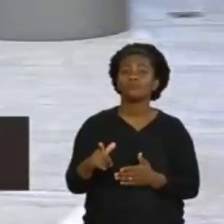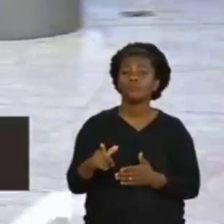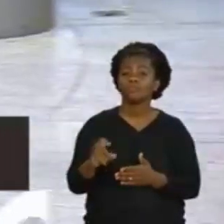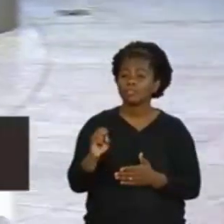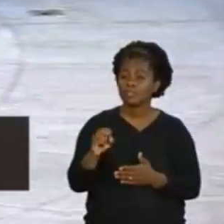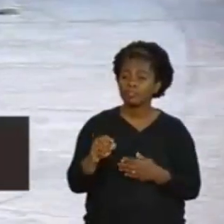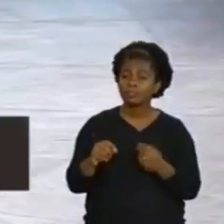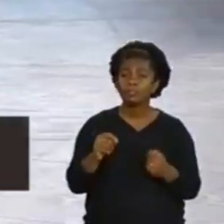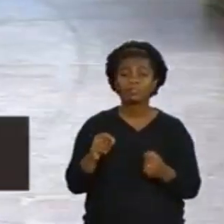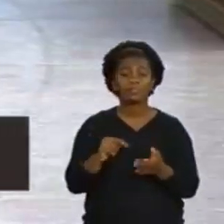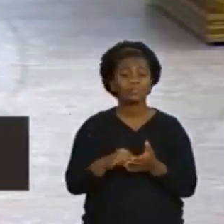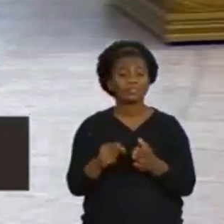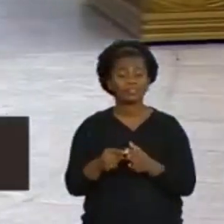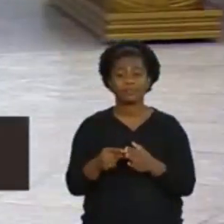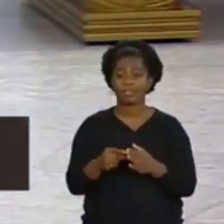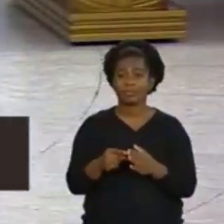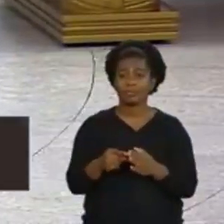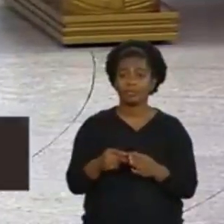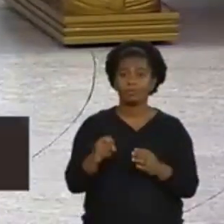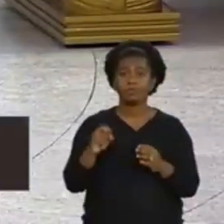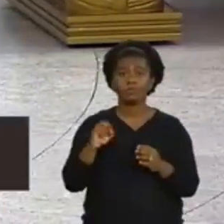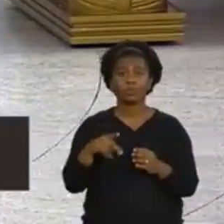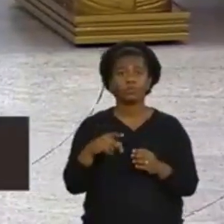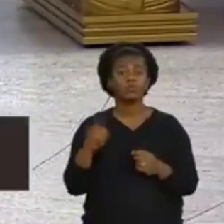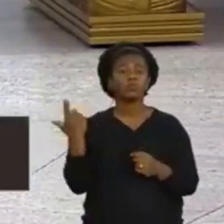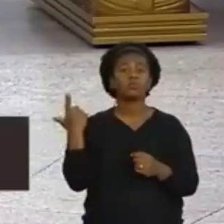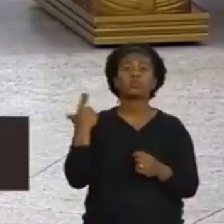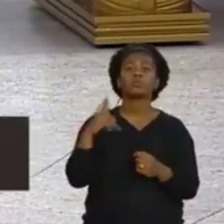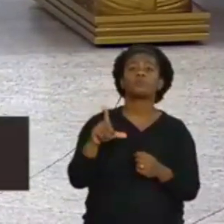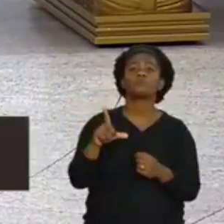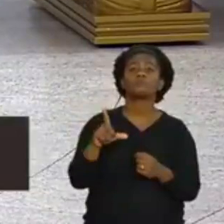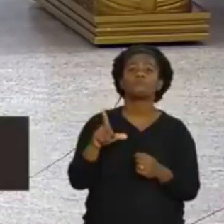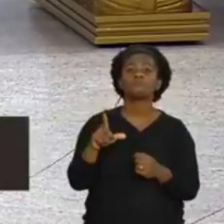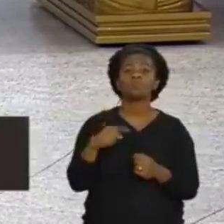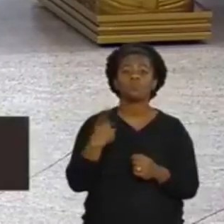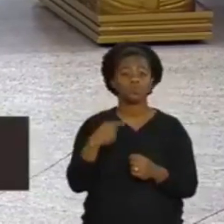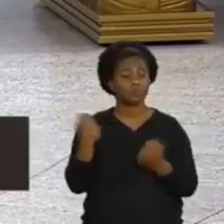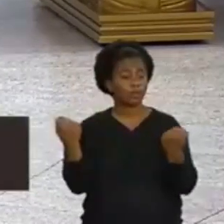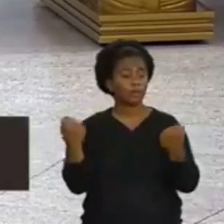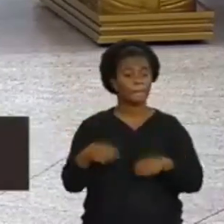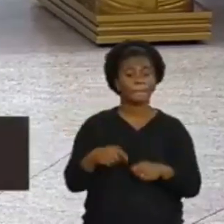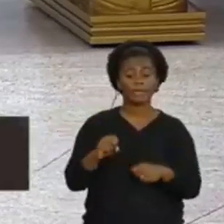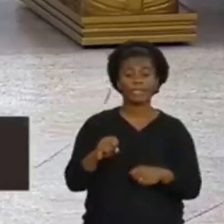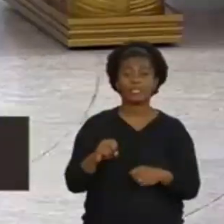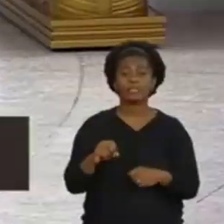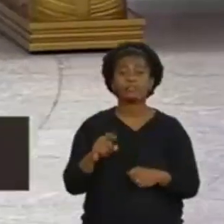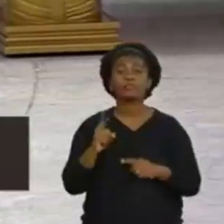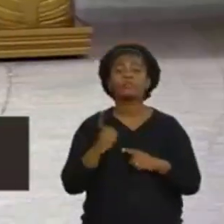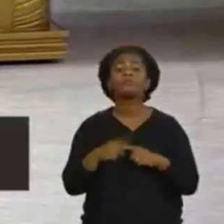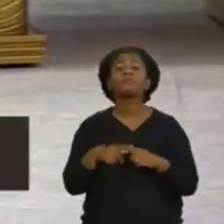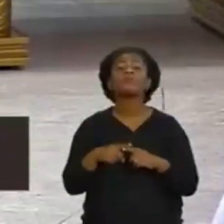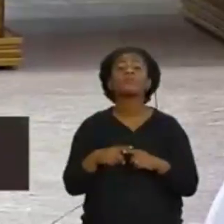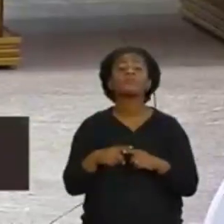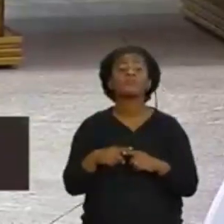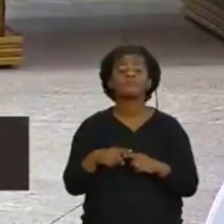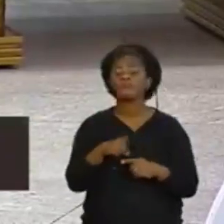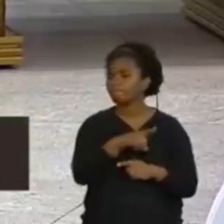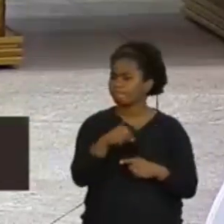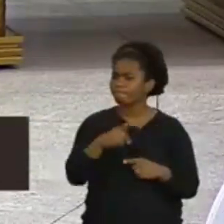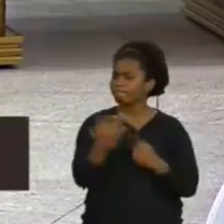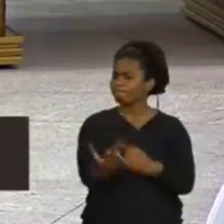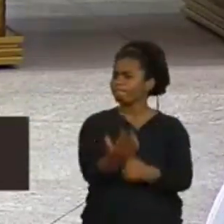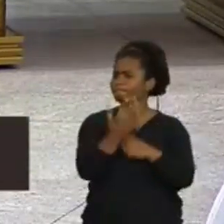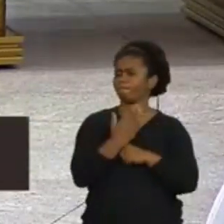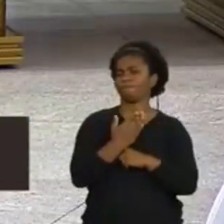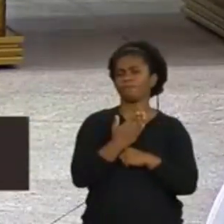isso só é possível, isso só é possível porque vocês